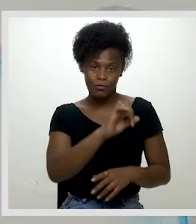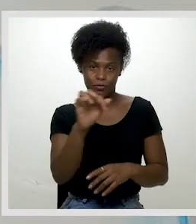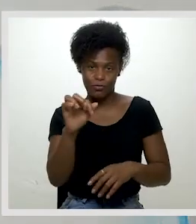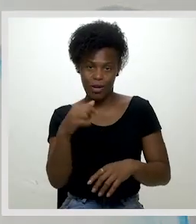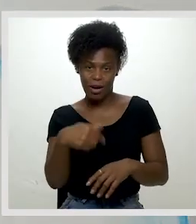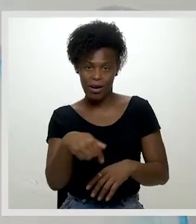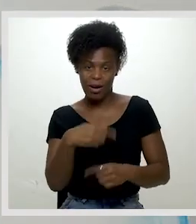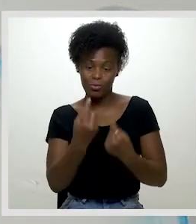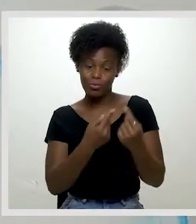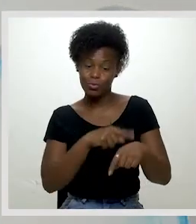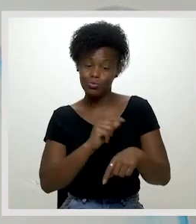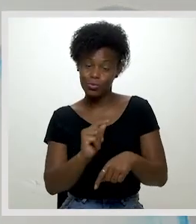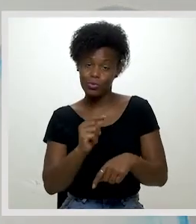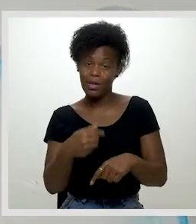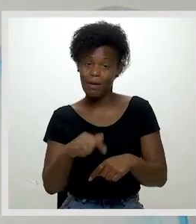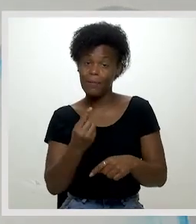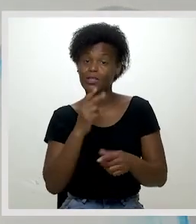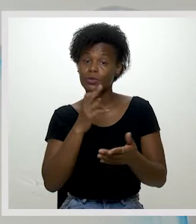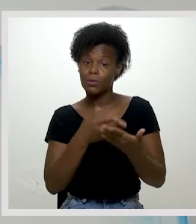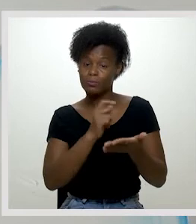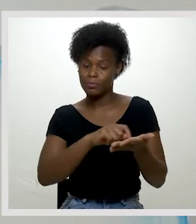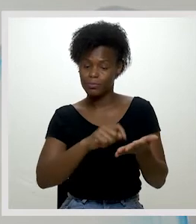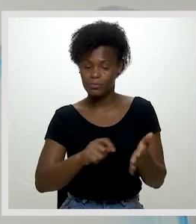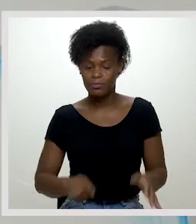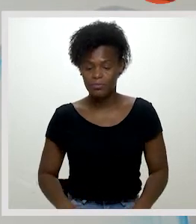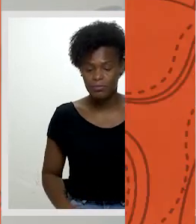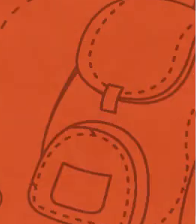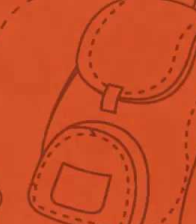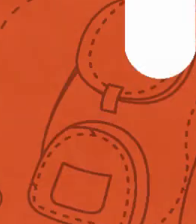têm alguns minutinhos para resolver isso.